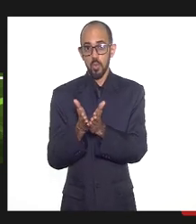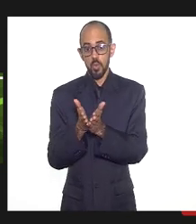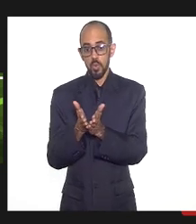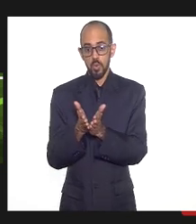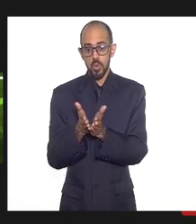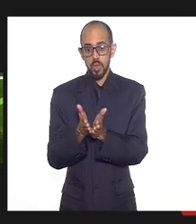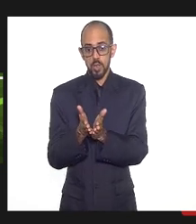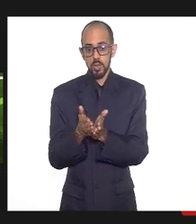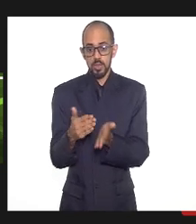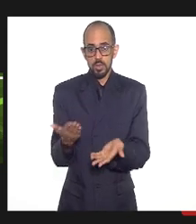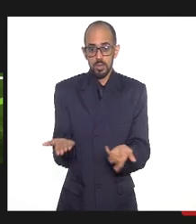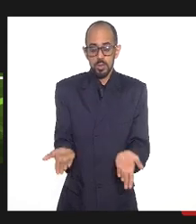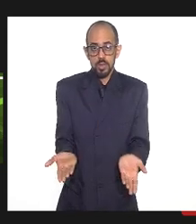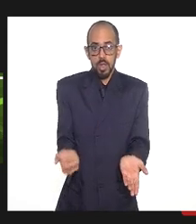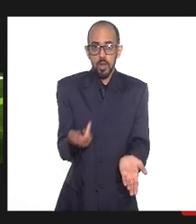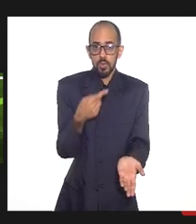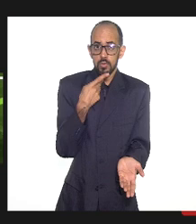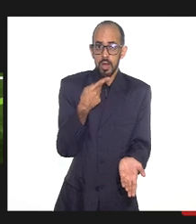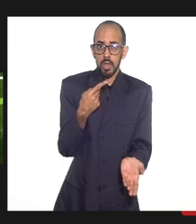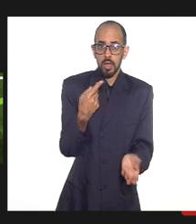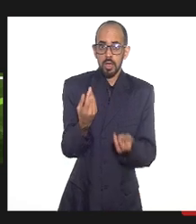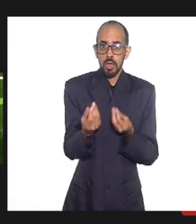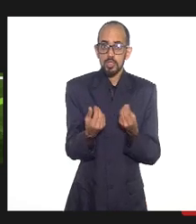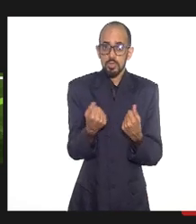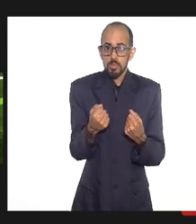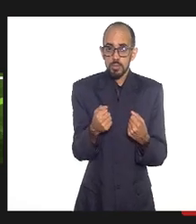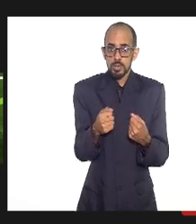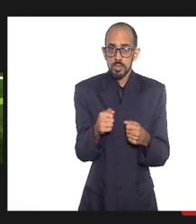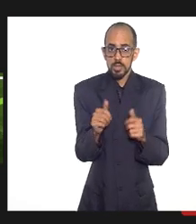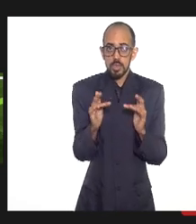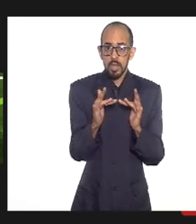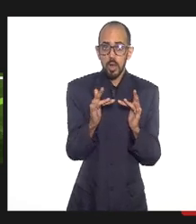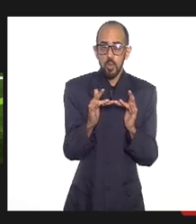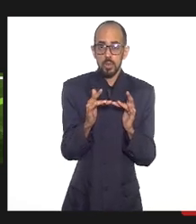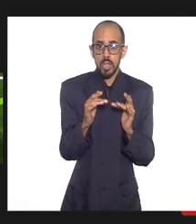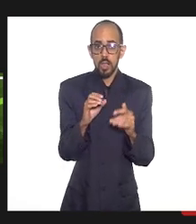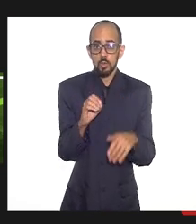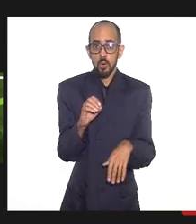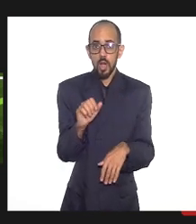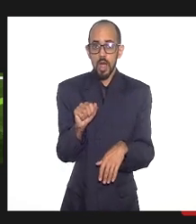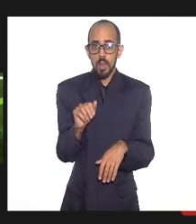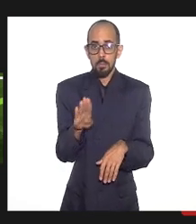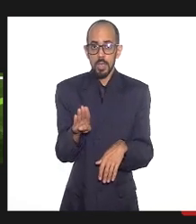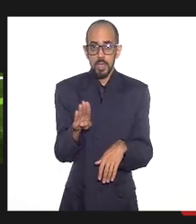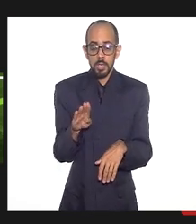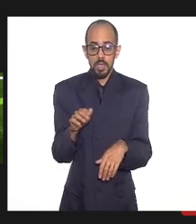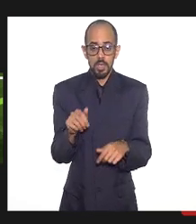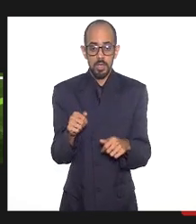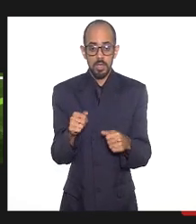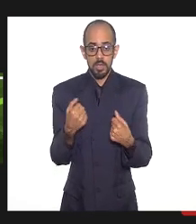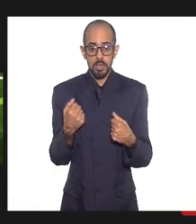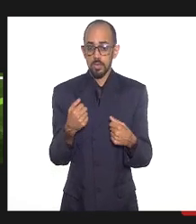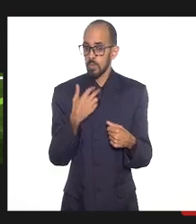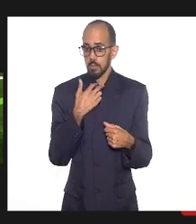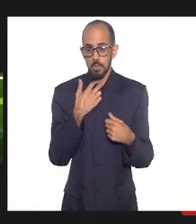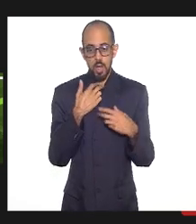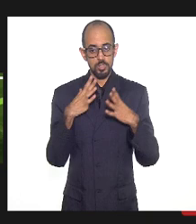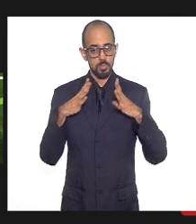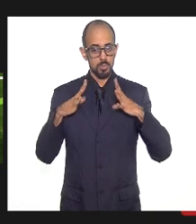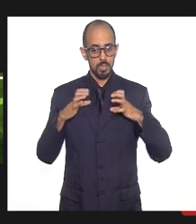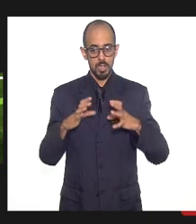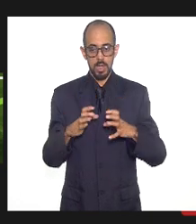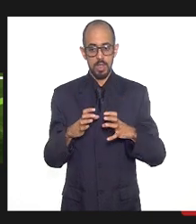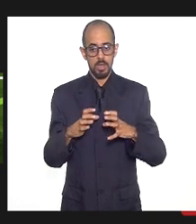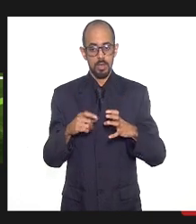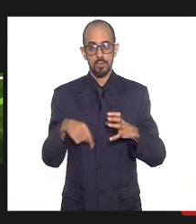Aí eu falei, ó, a gente tem contato com a OAB, então a gente vai... Eu falei, vocês não podem bater de frente, né?